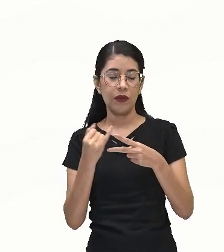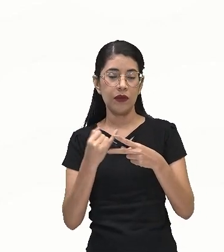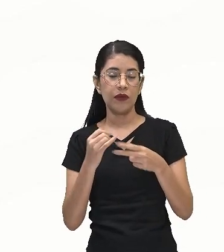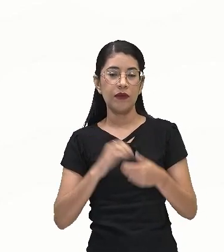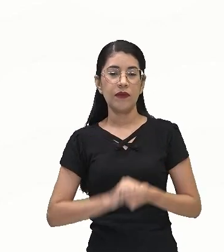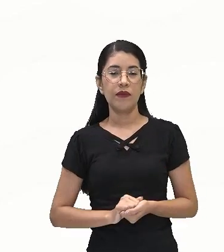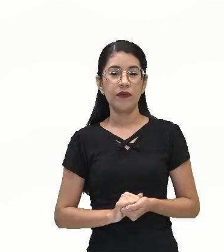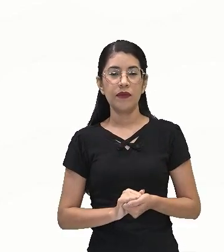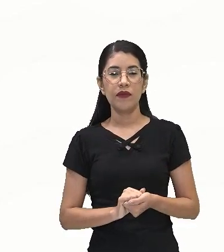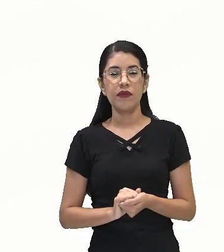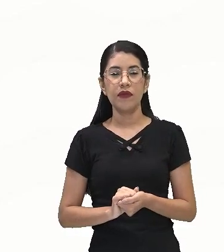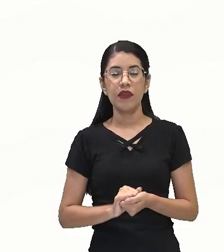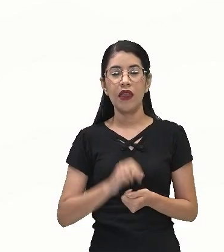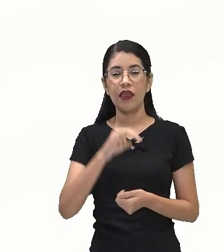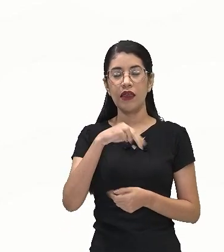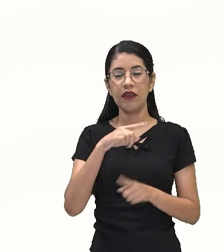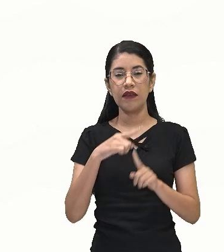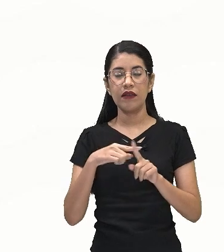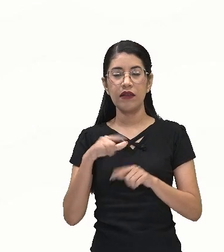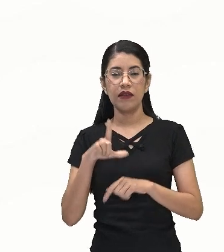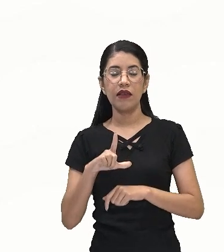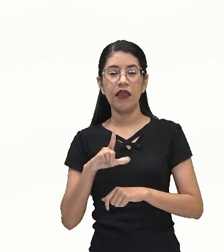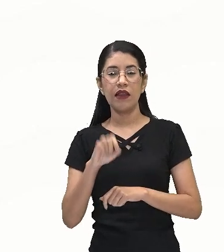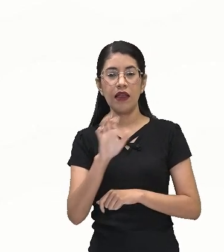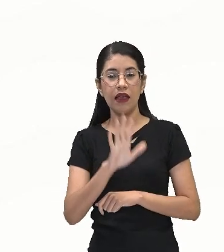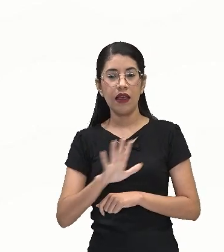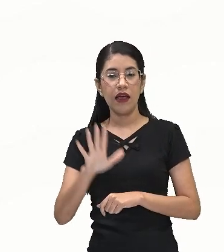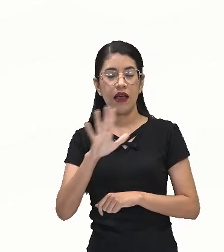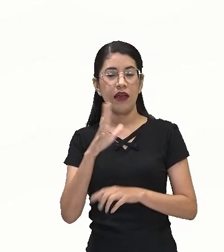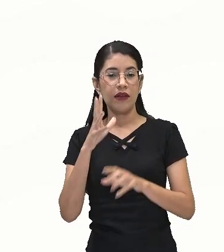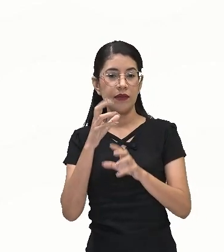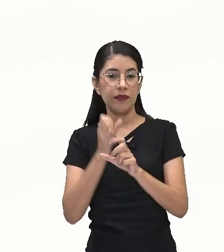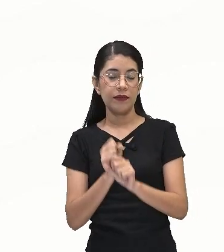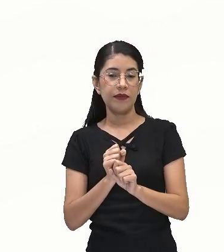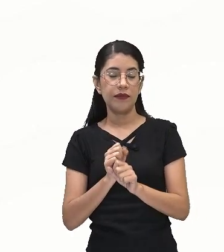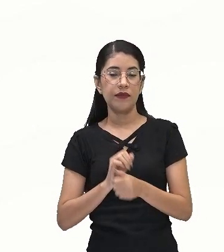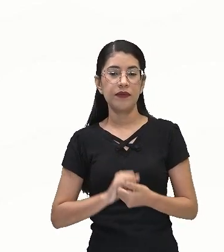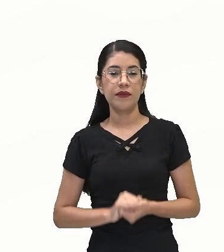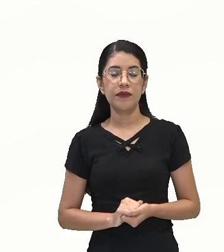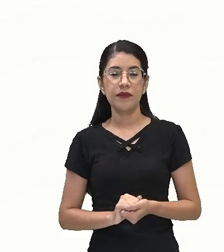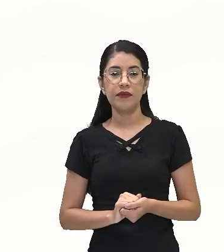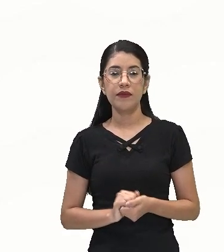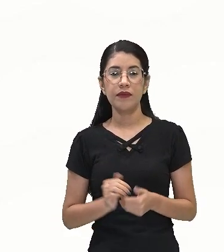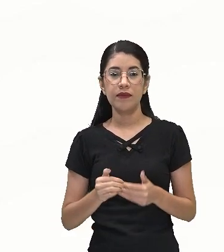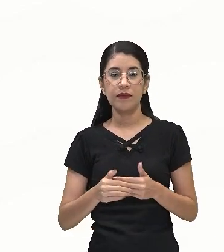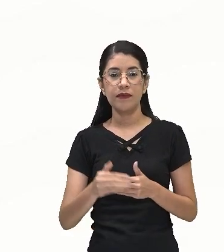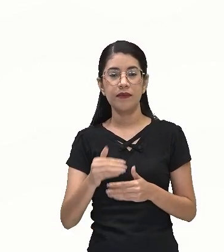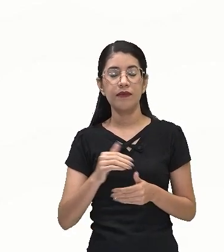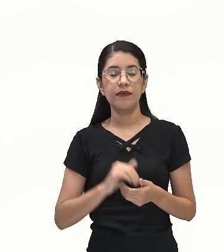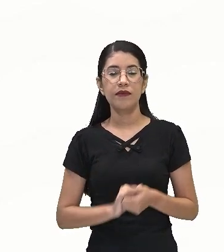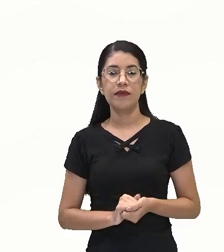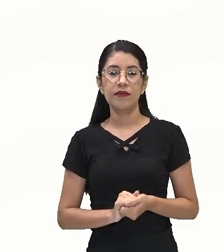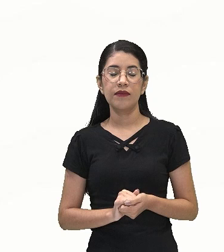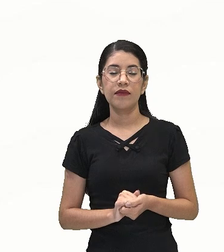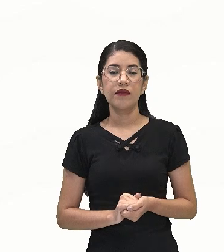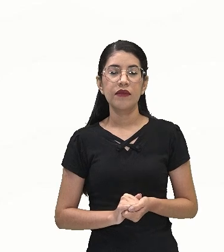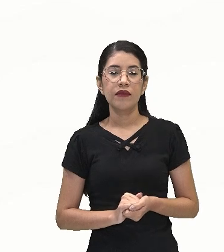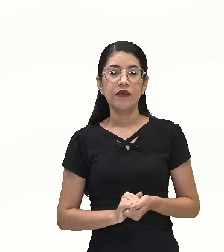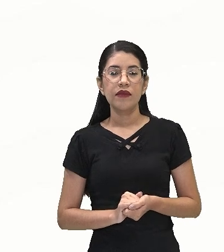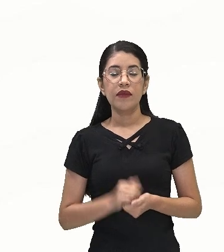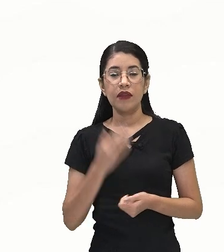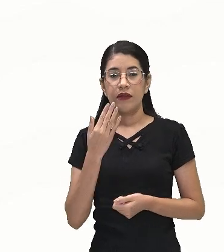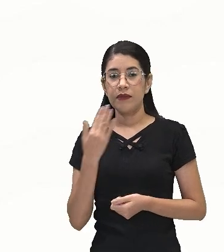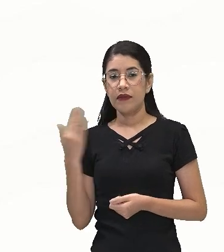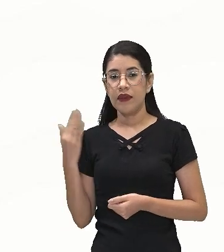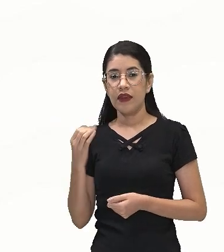lado vai ser o meu perímetro, ok? Seguindo, agora sim, vamos olhar aqui as